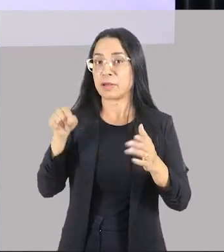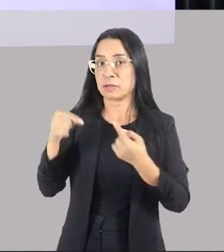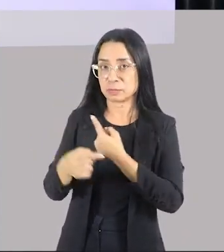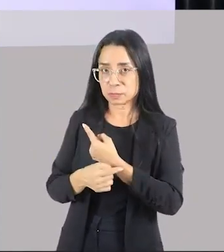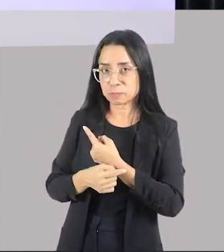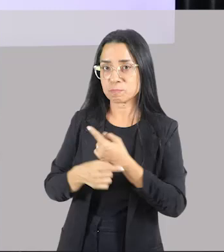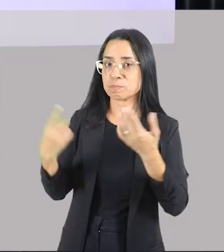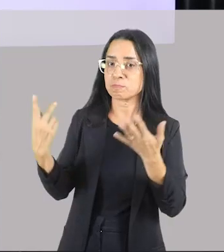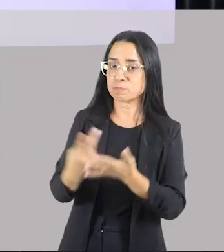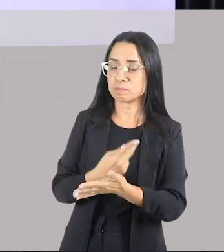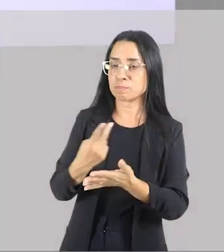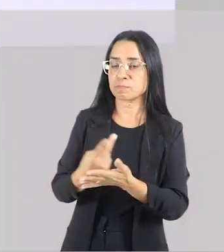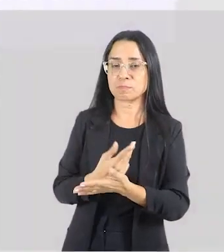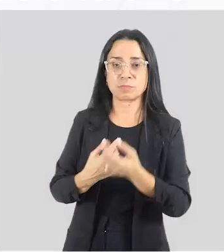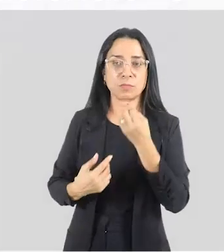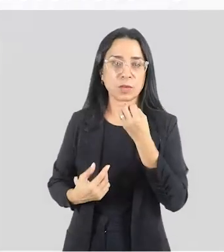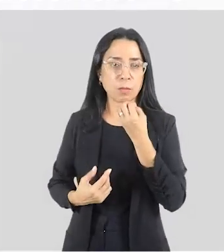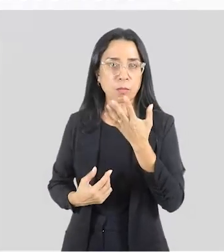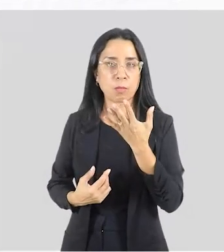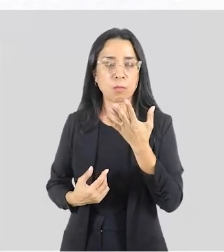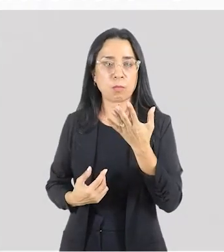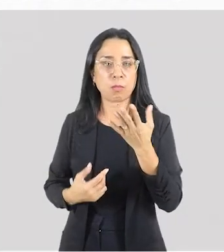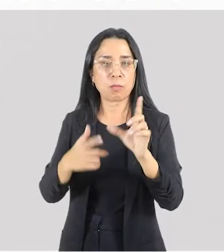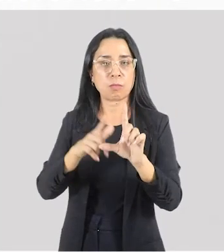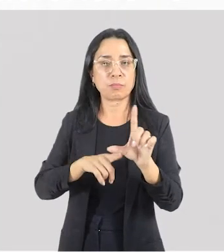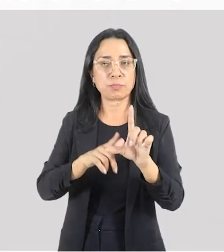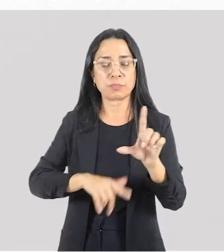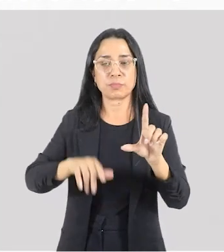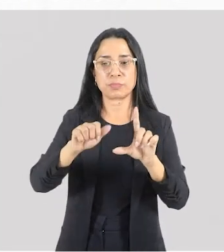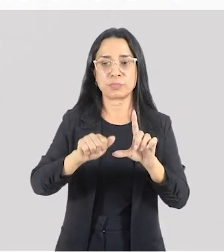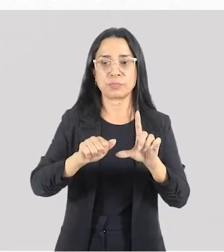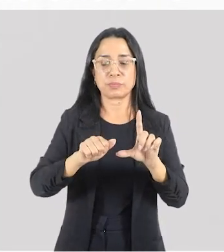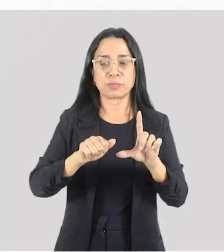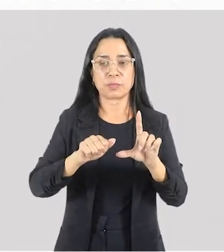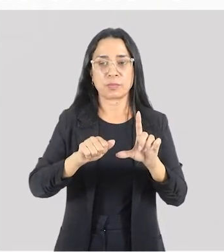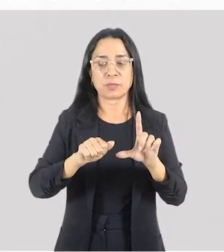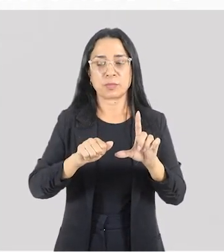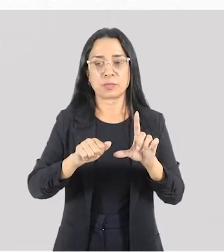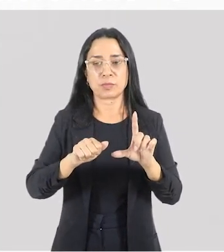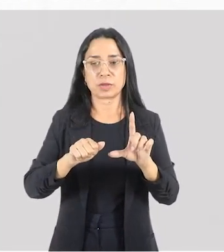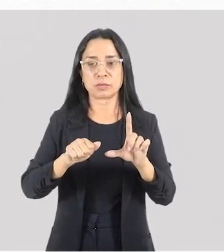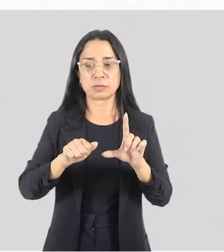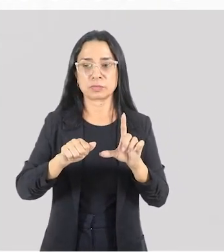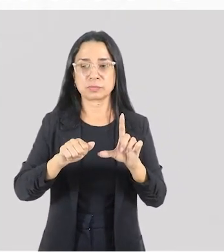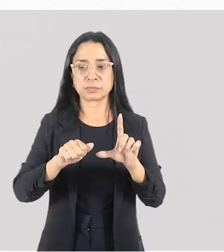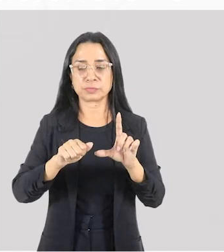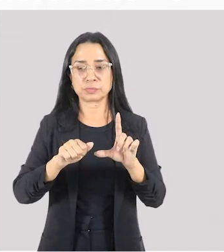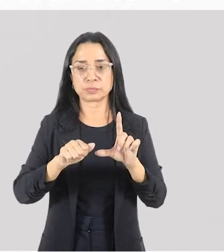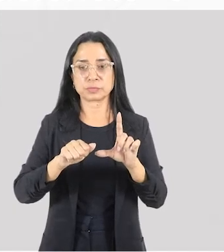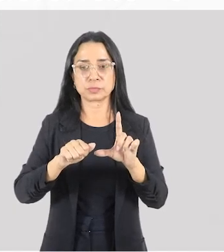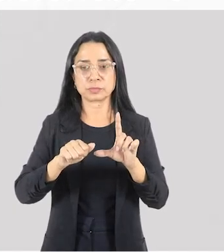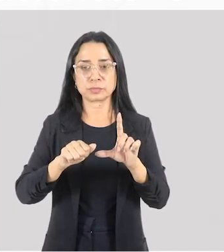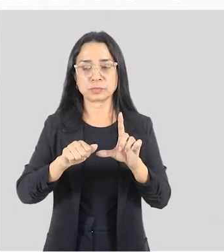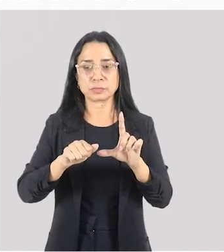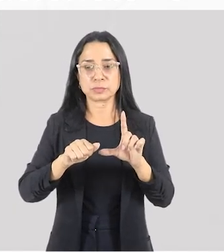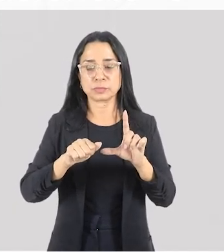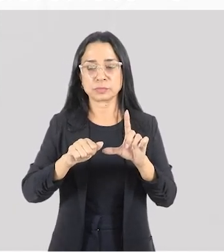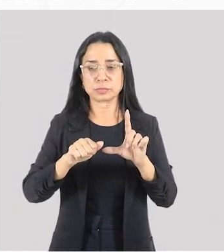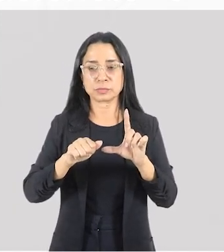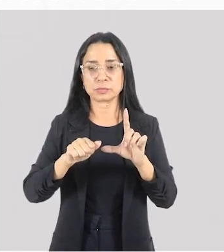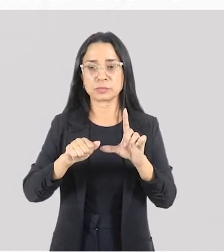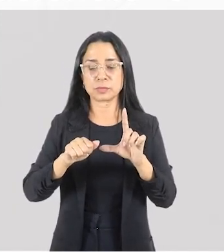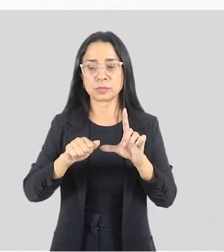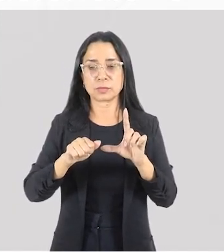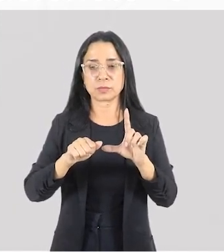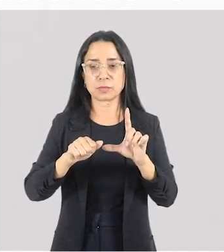formos responder. Bom, a letra A diz assim, a Comuna de Paris, ela foi um movimento social ocorrido ao final do